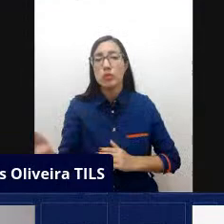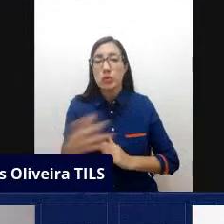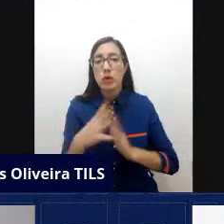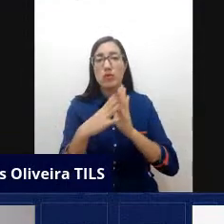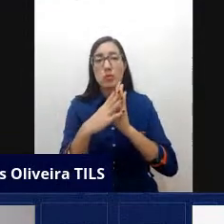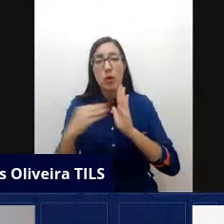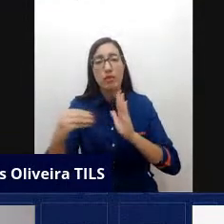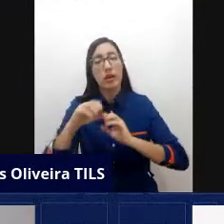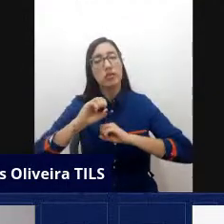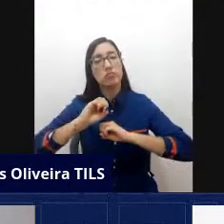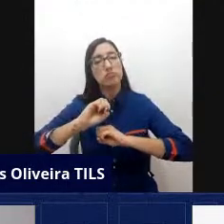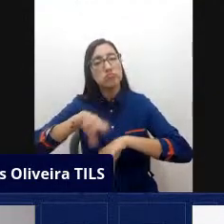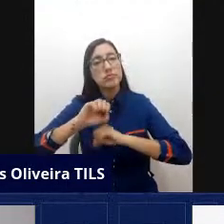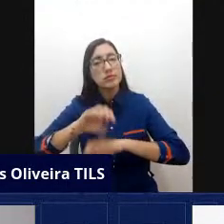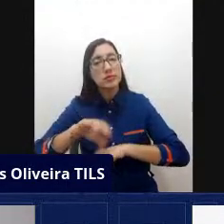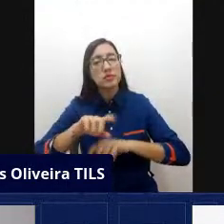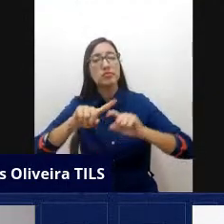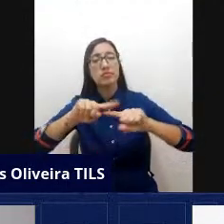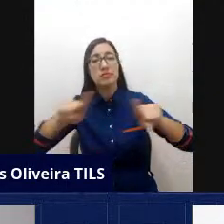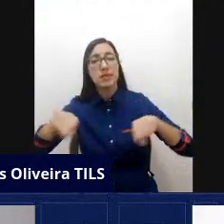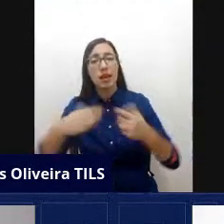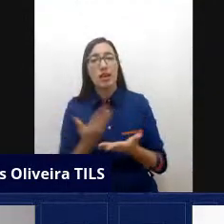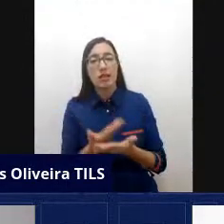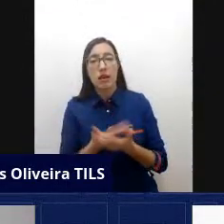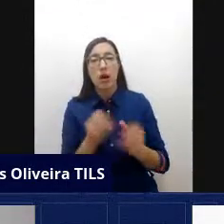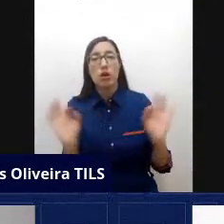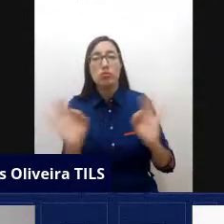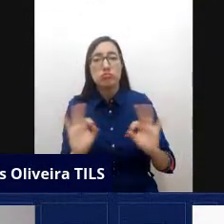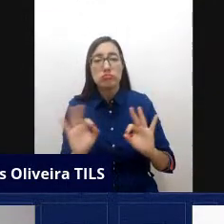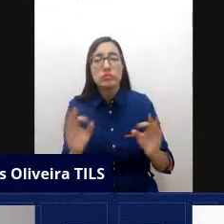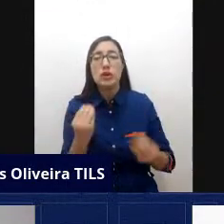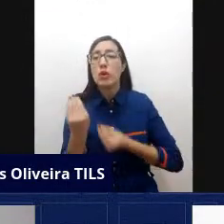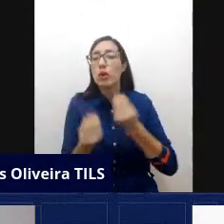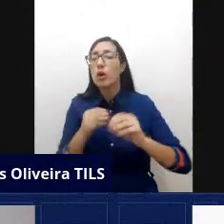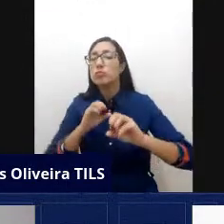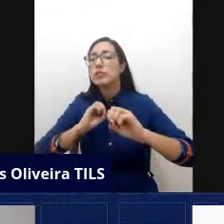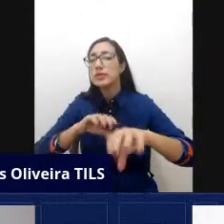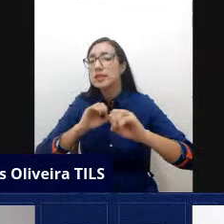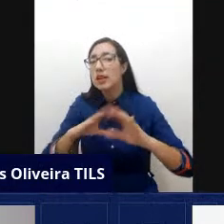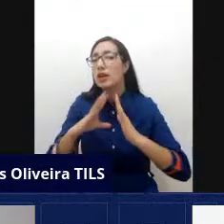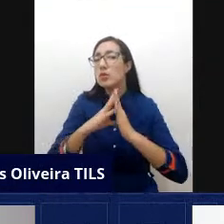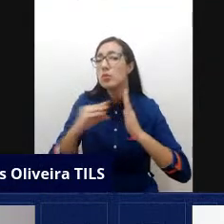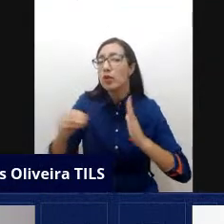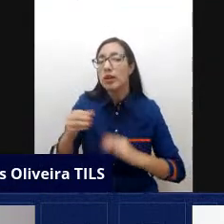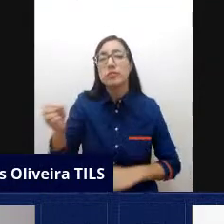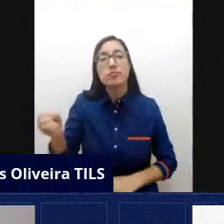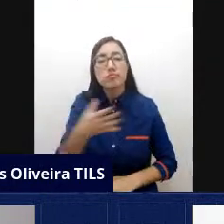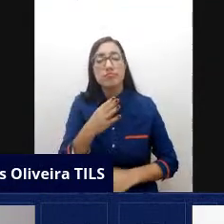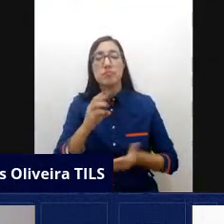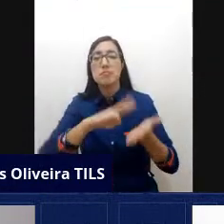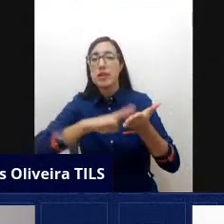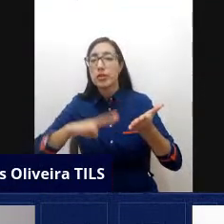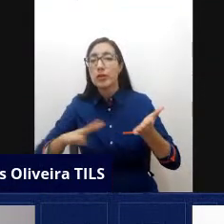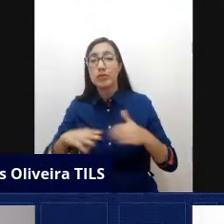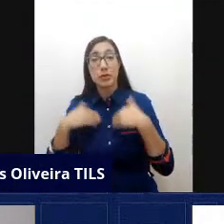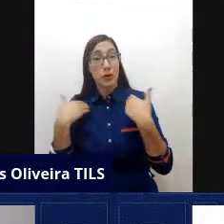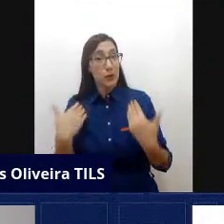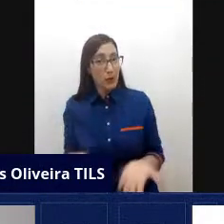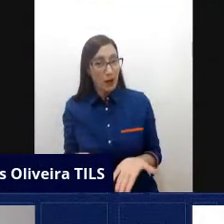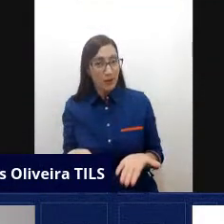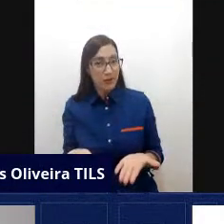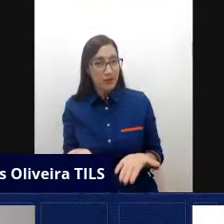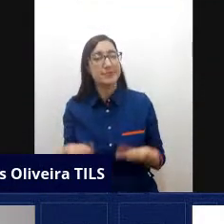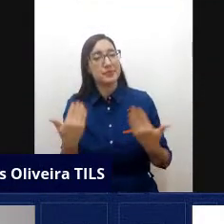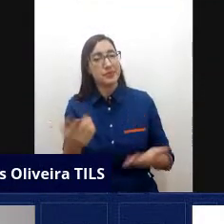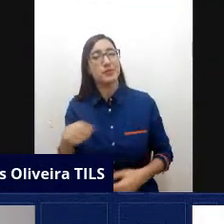tem a matéria, tem os e-mails que vocês podem mandar sugestões. Então, seja para a Reitoria de Ensino e Graduação, para a professora Socorro, que está aqui com a gente, a gente